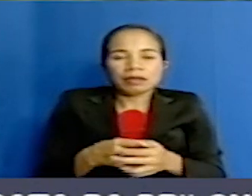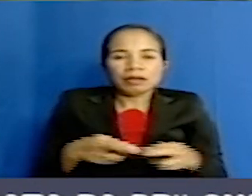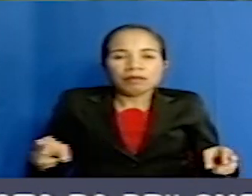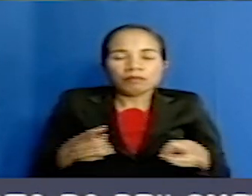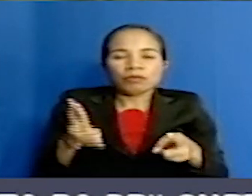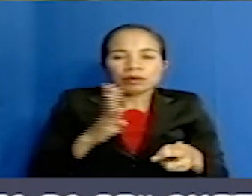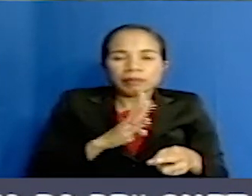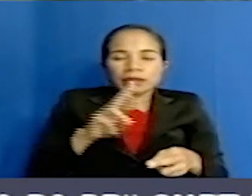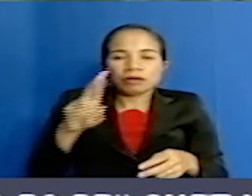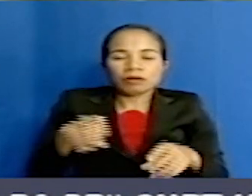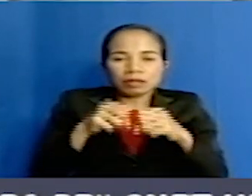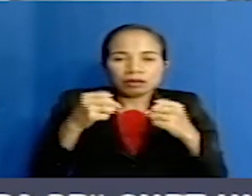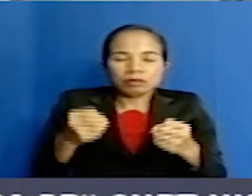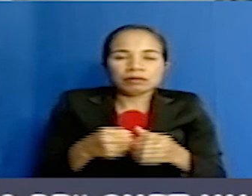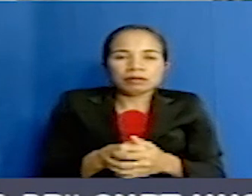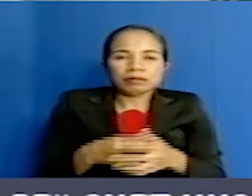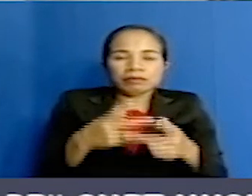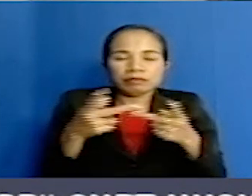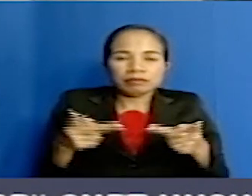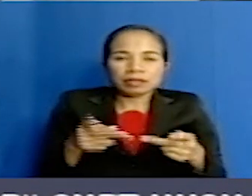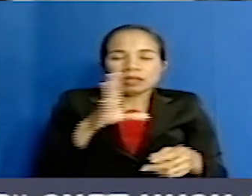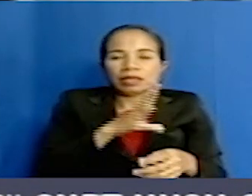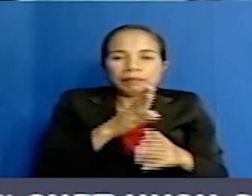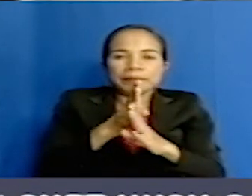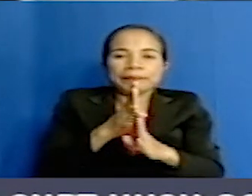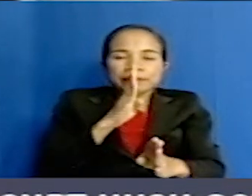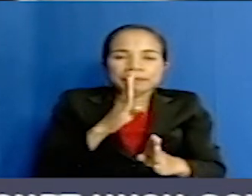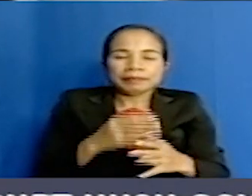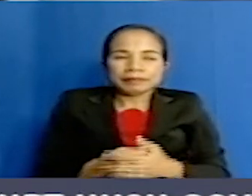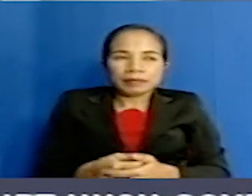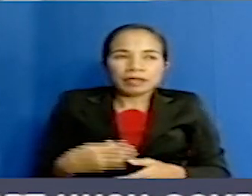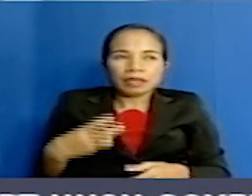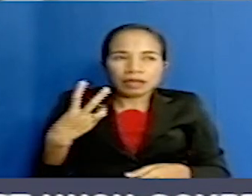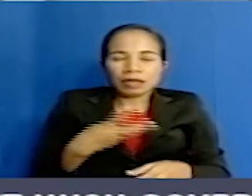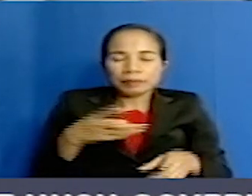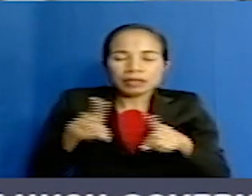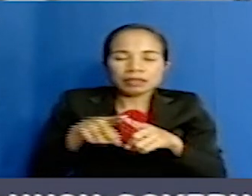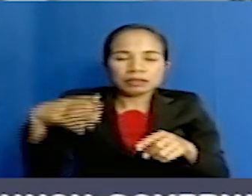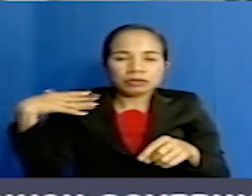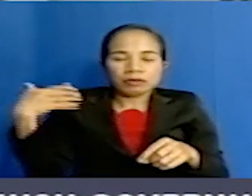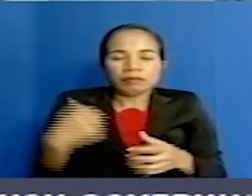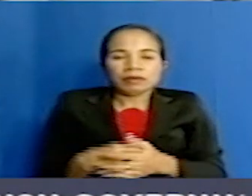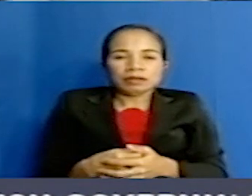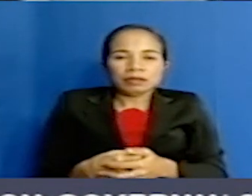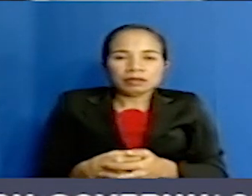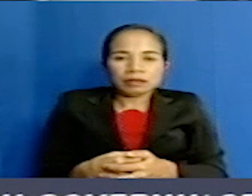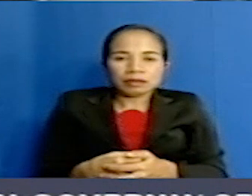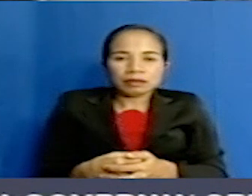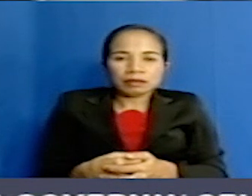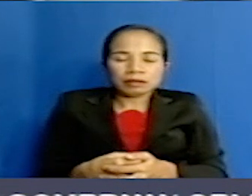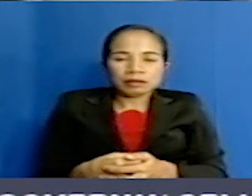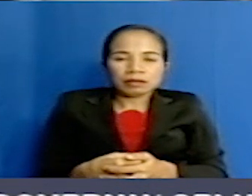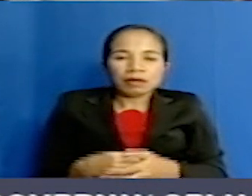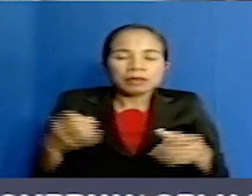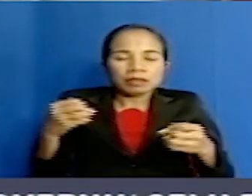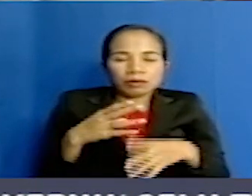mos fatin terminal nian. Ami nudor zobe ami orgul tepes ba mota tamba ne disaster